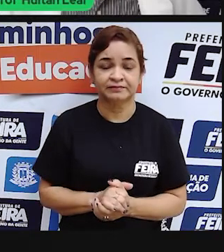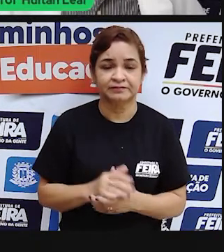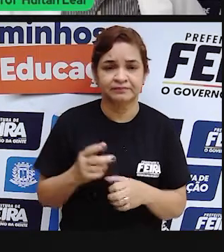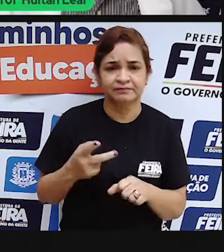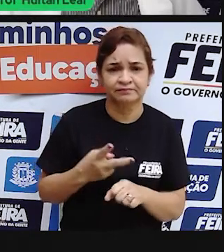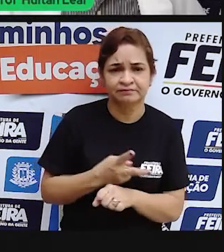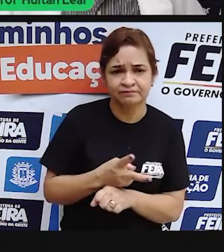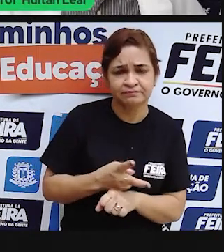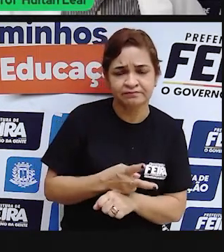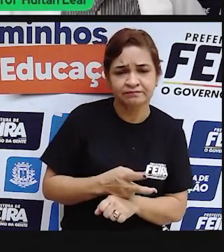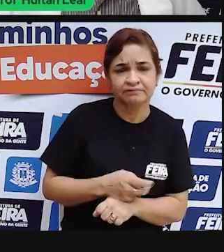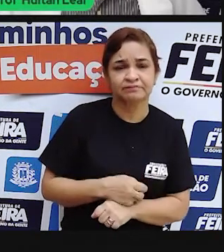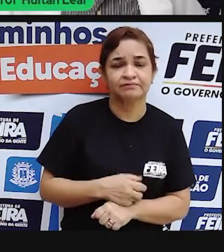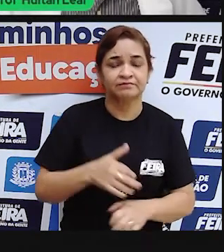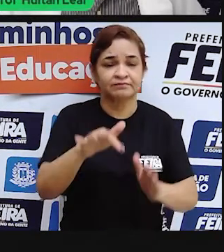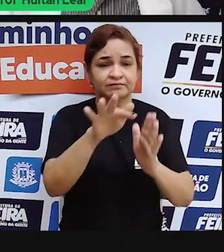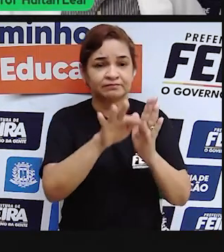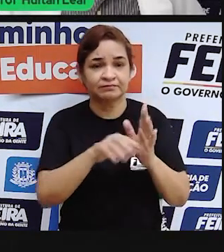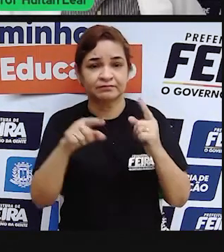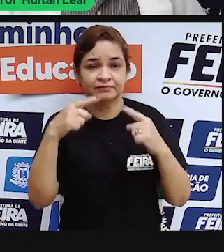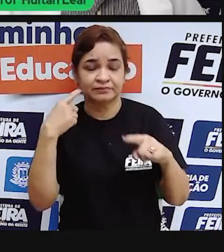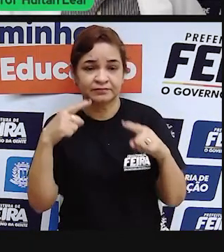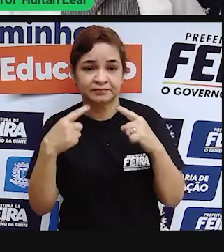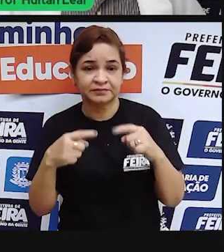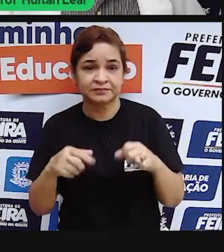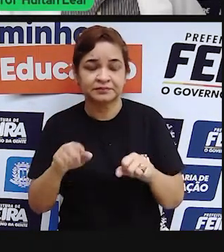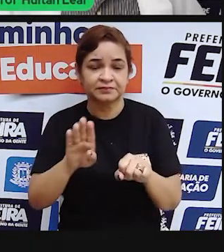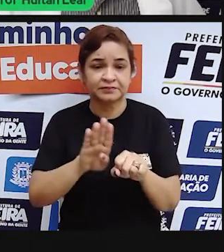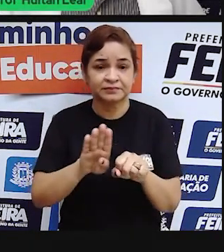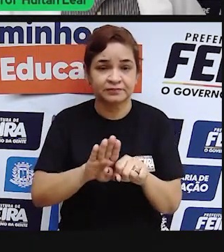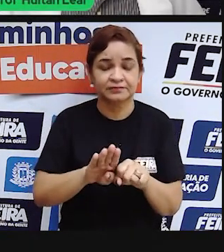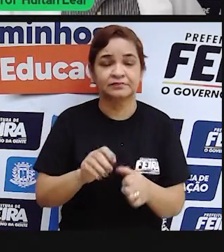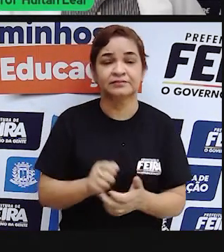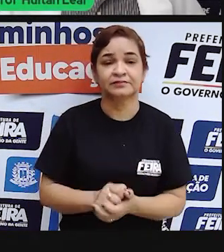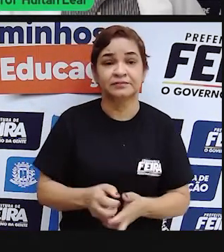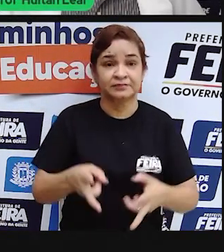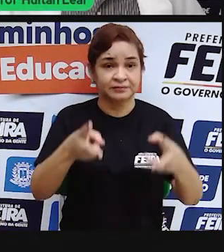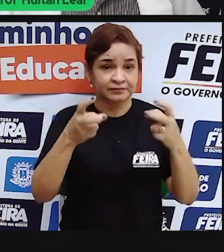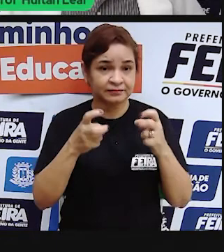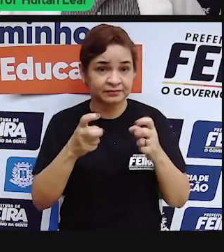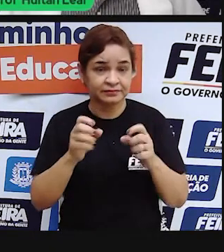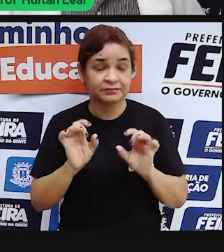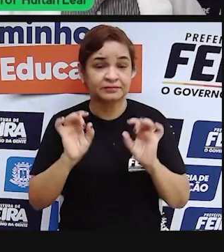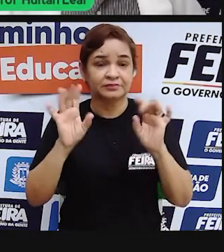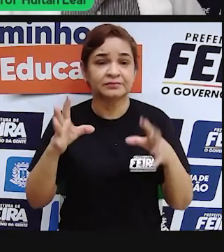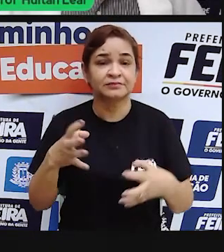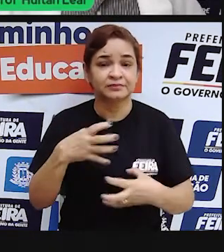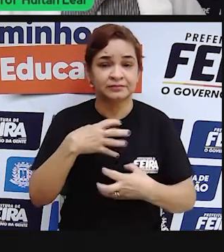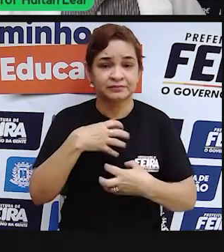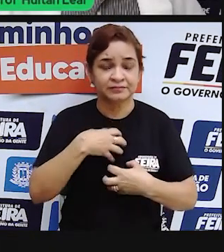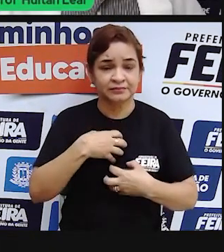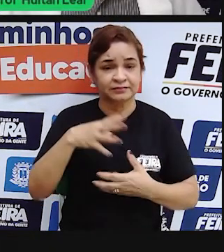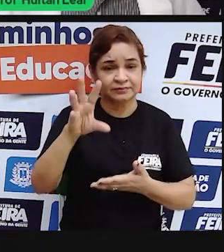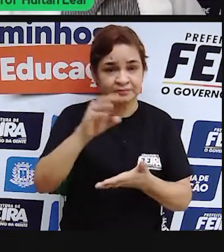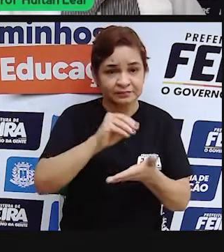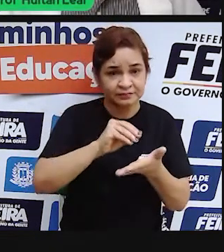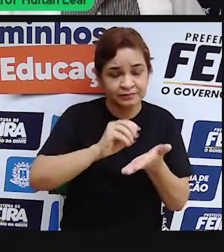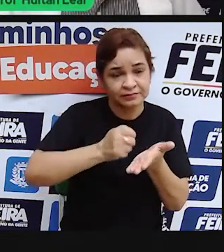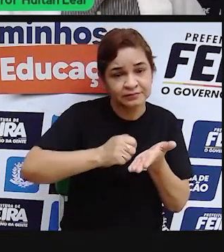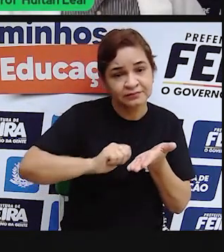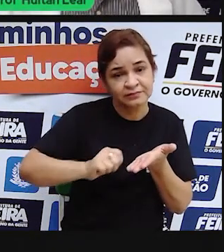da música os substantivos que podem ser considerados materiais ou não materiais. Anote tudo no